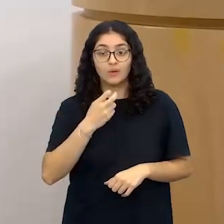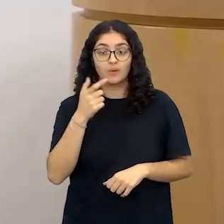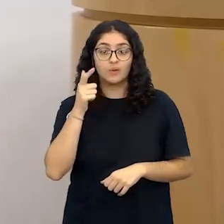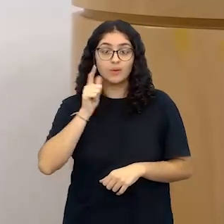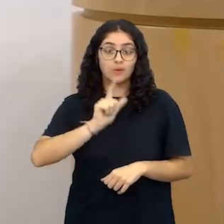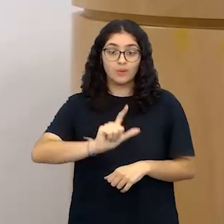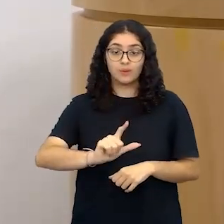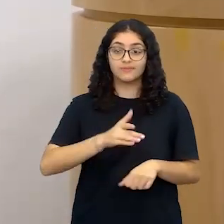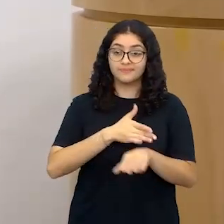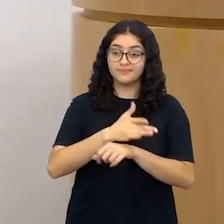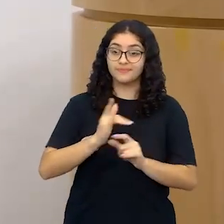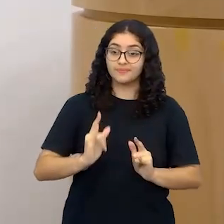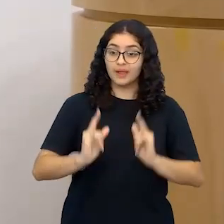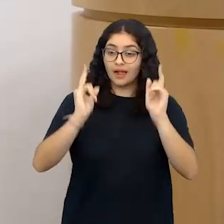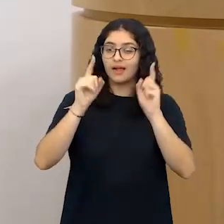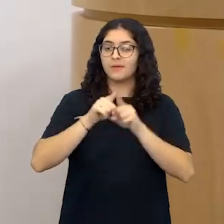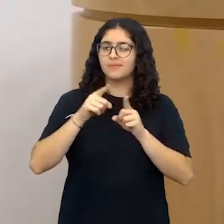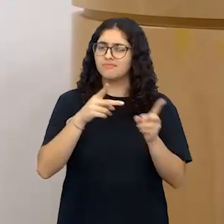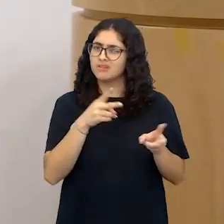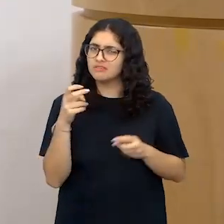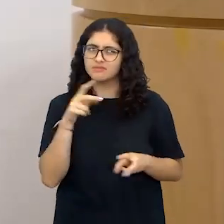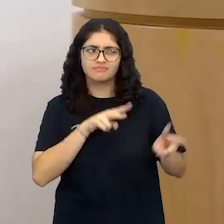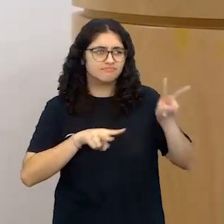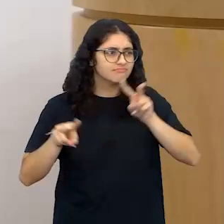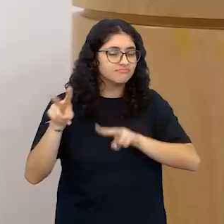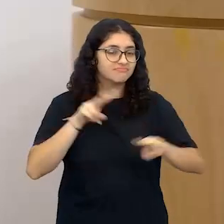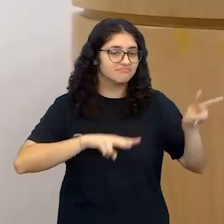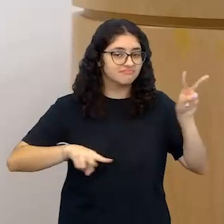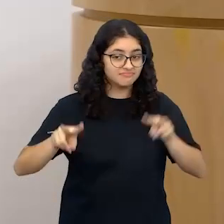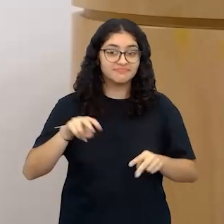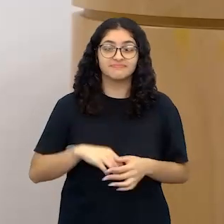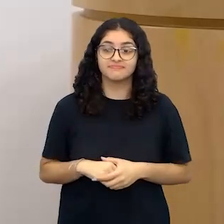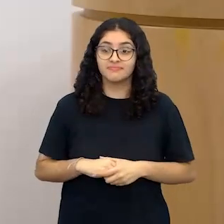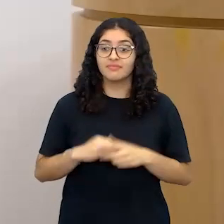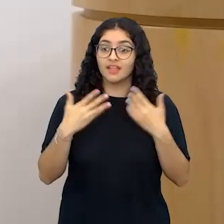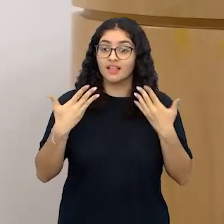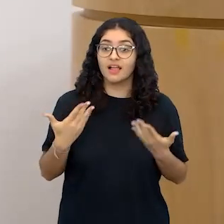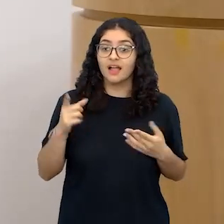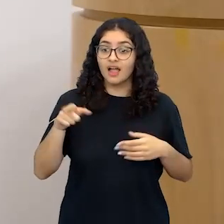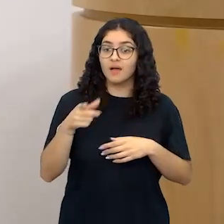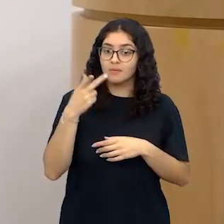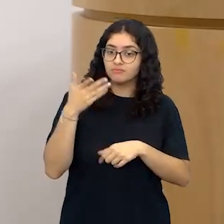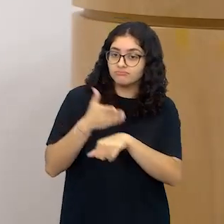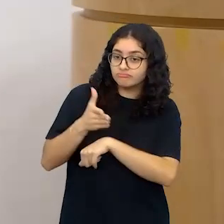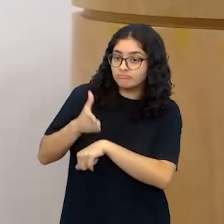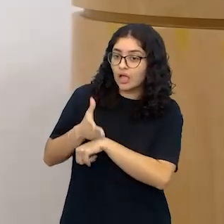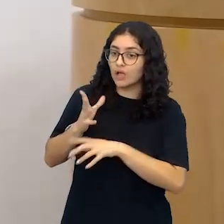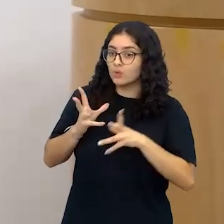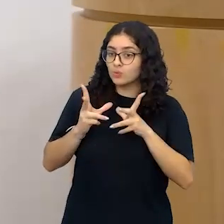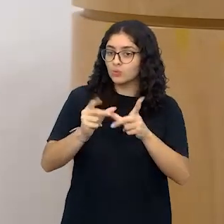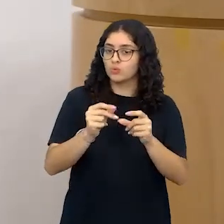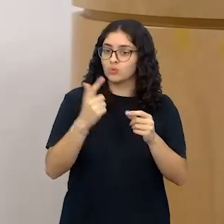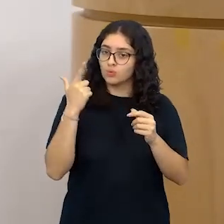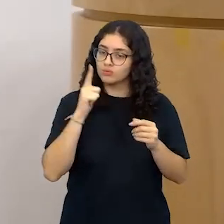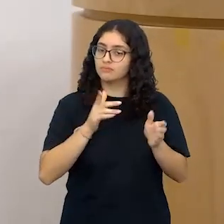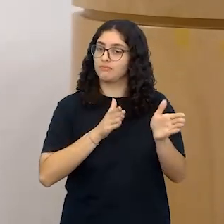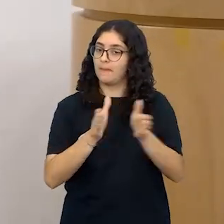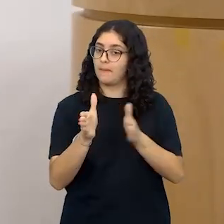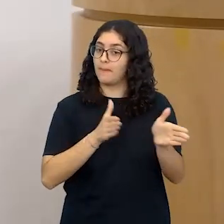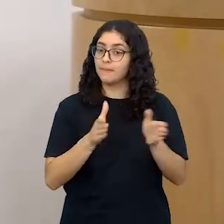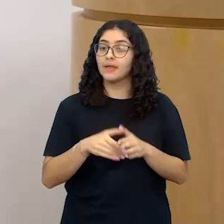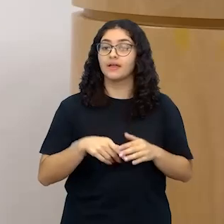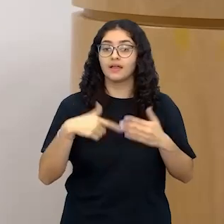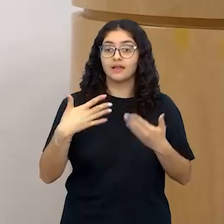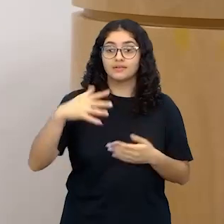até o prédio, perceber o que está em volta. Enfim, é para dar acesso a todos. E aí você traz